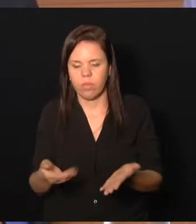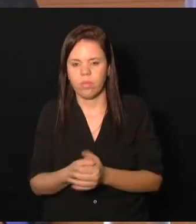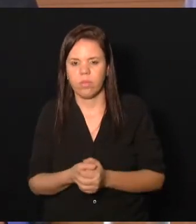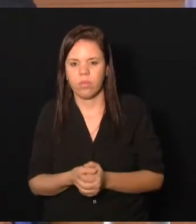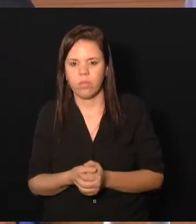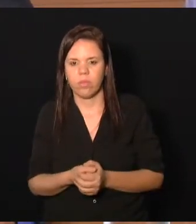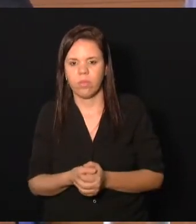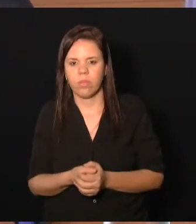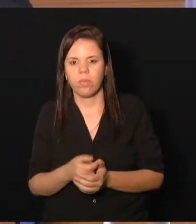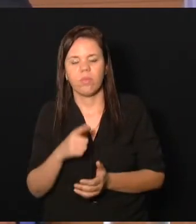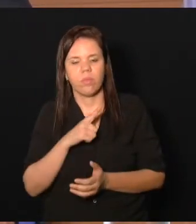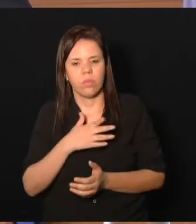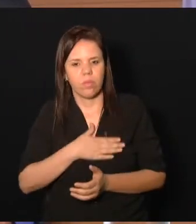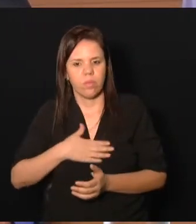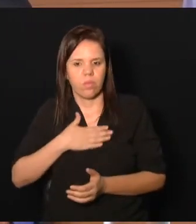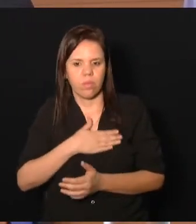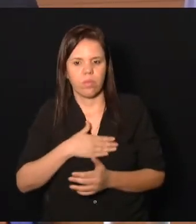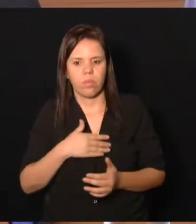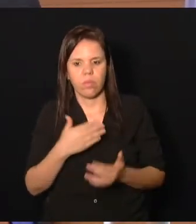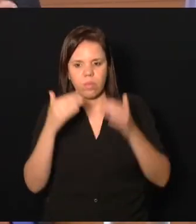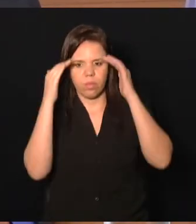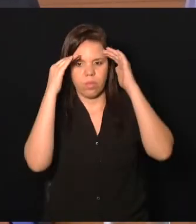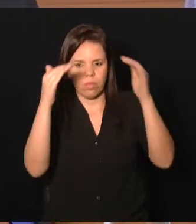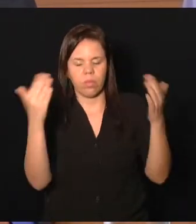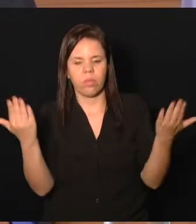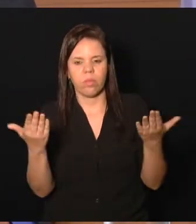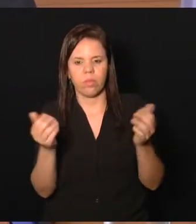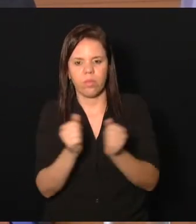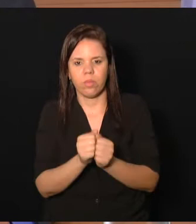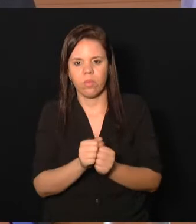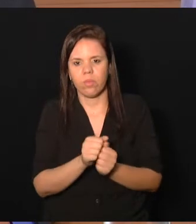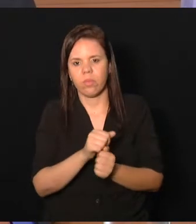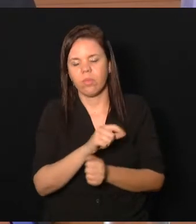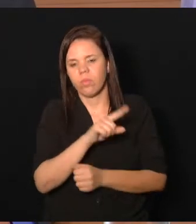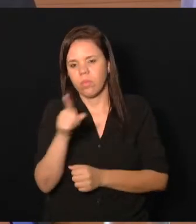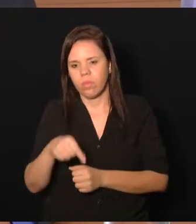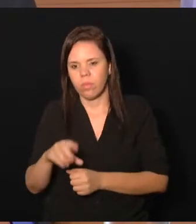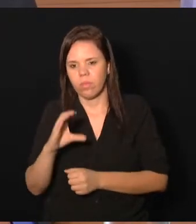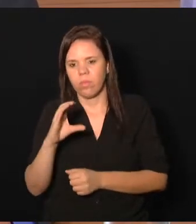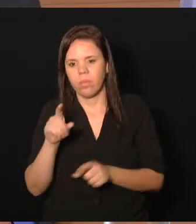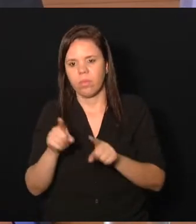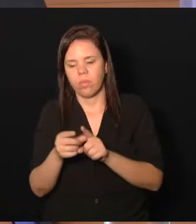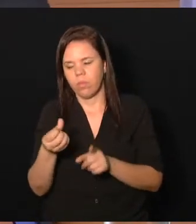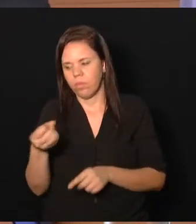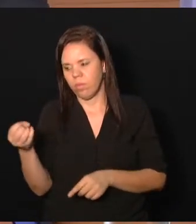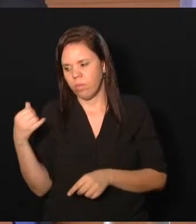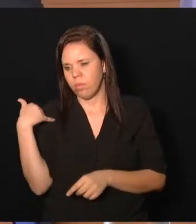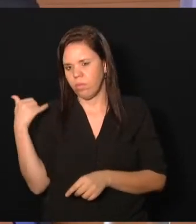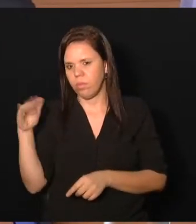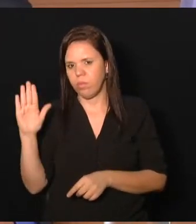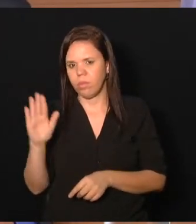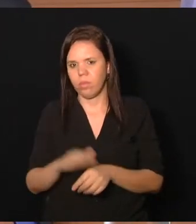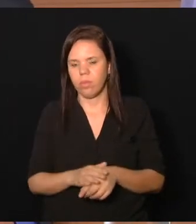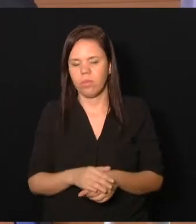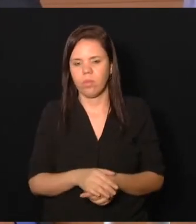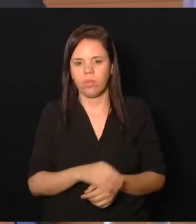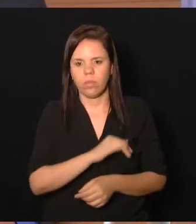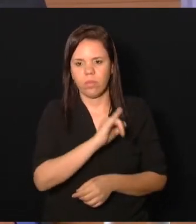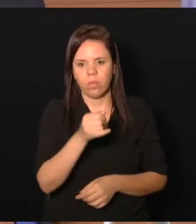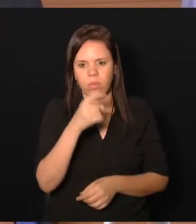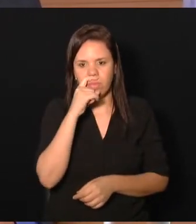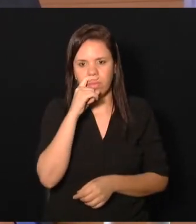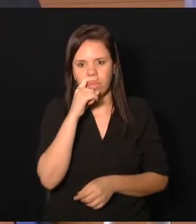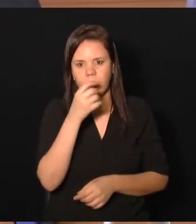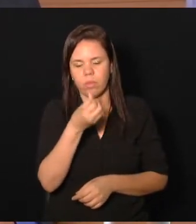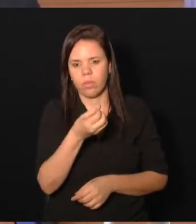pelos quais eu tenho o prazer e a honra de estar hoje, Zé Carlos, já com mais de seus 60 anos, e o Jorge,